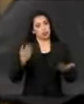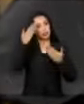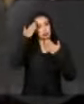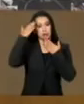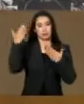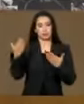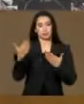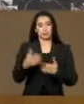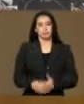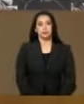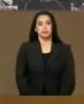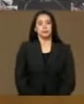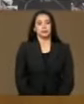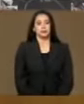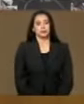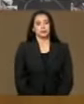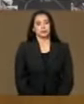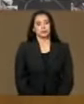presidente.